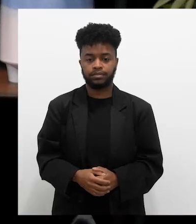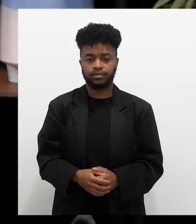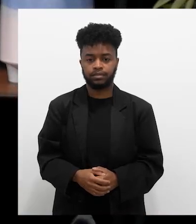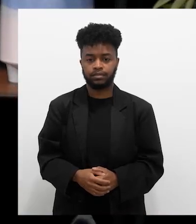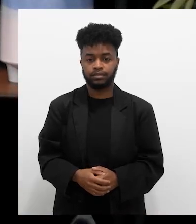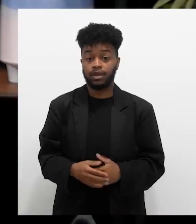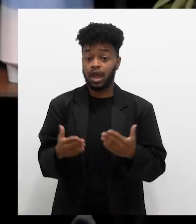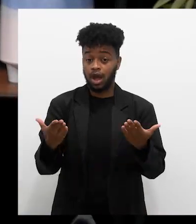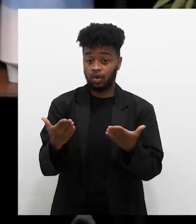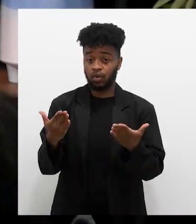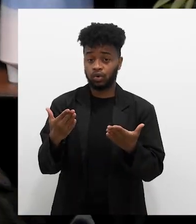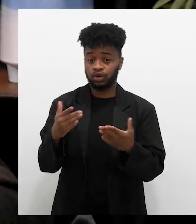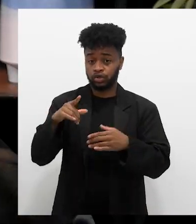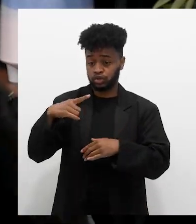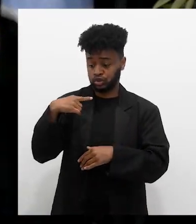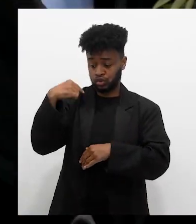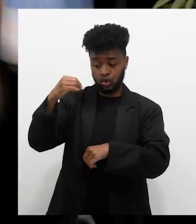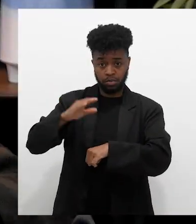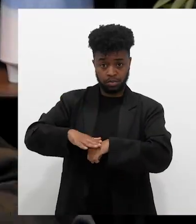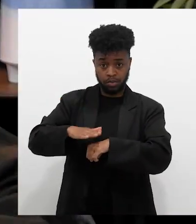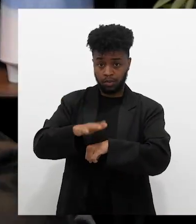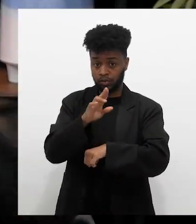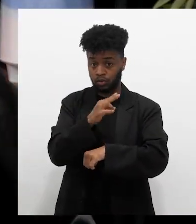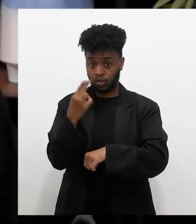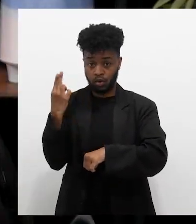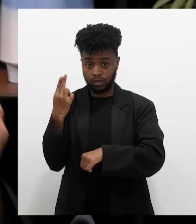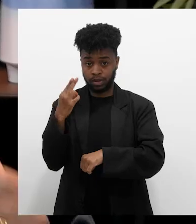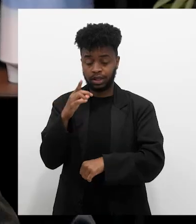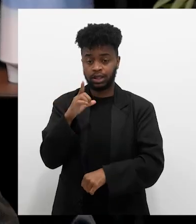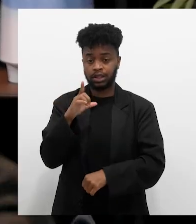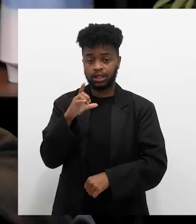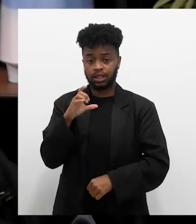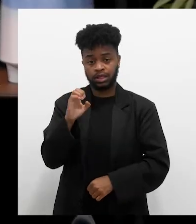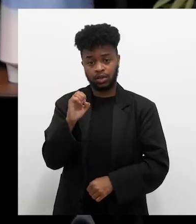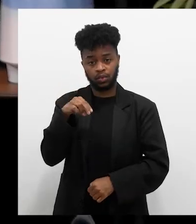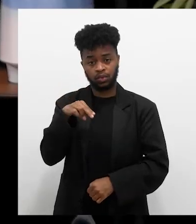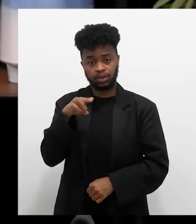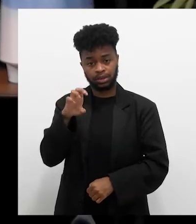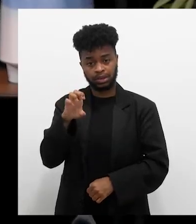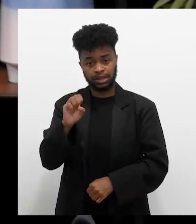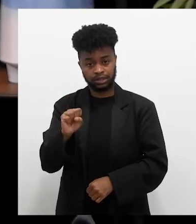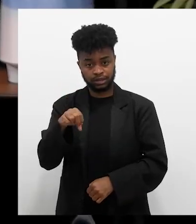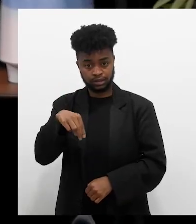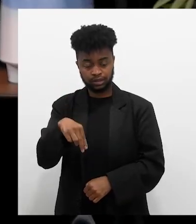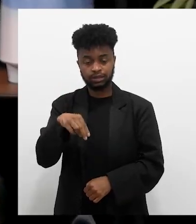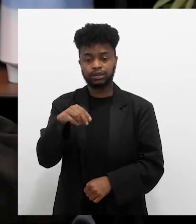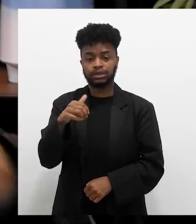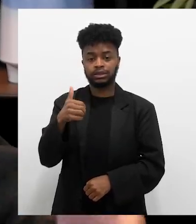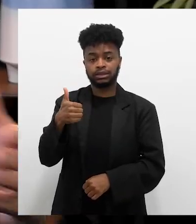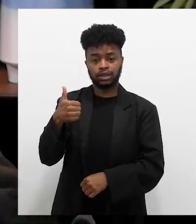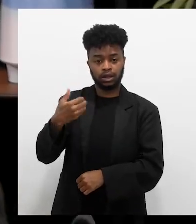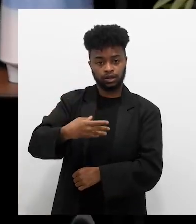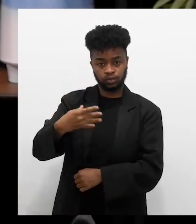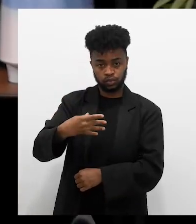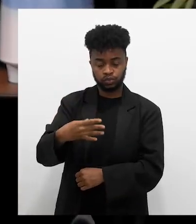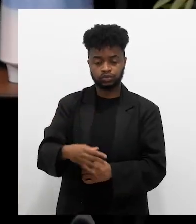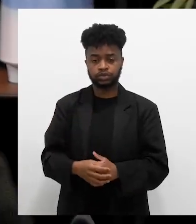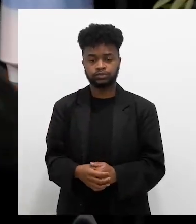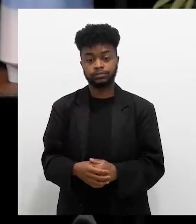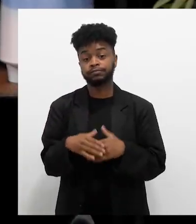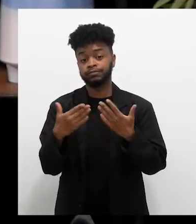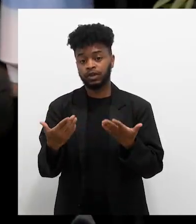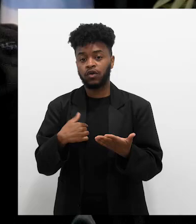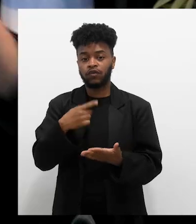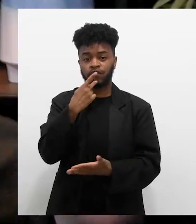imposuit, que coloca a si mesmo o nome de Leonem Decimum Quartum. Leão 14.